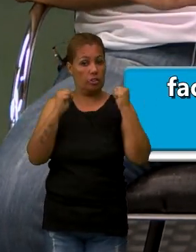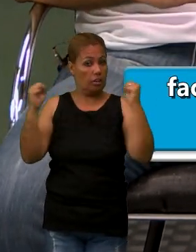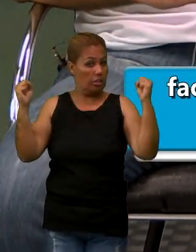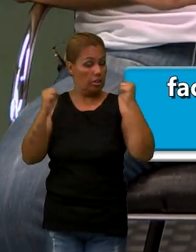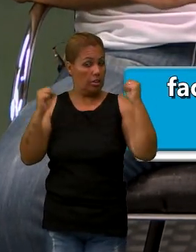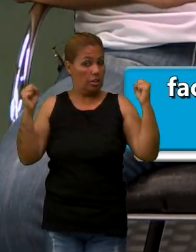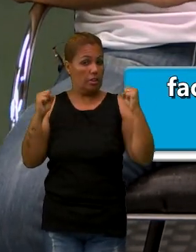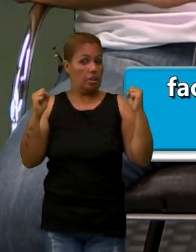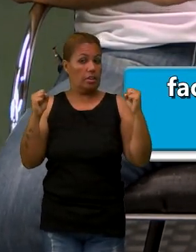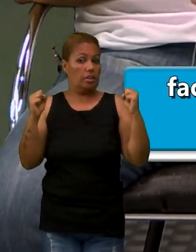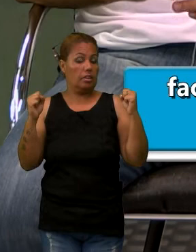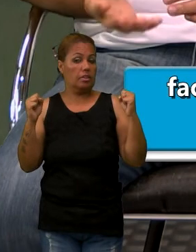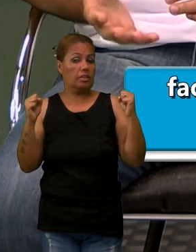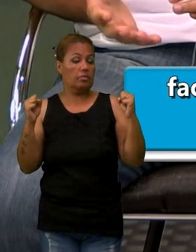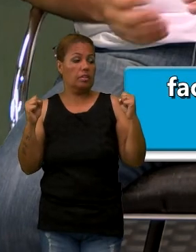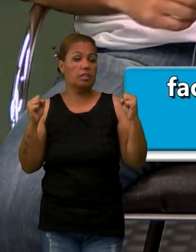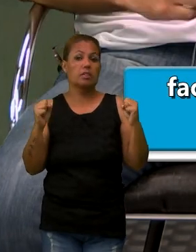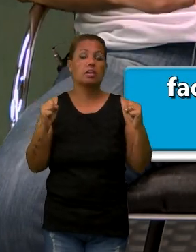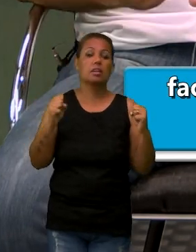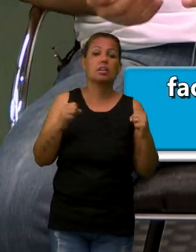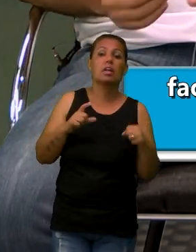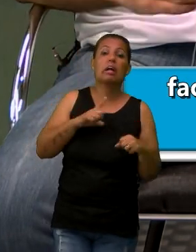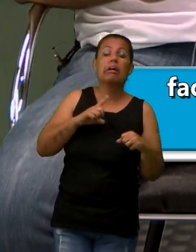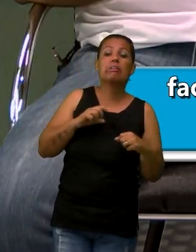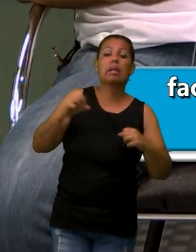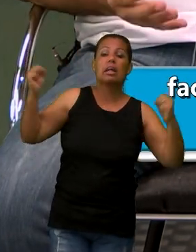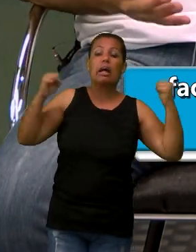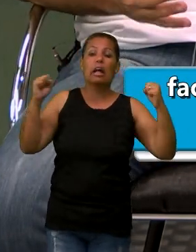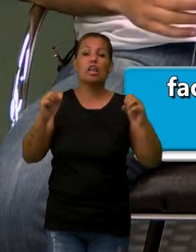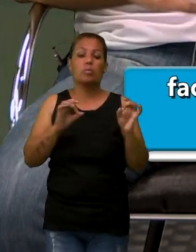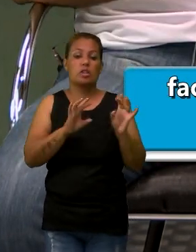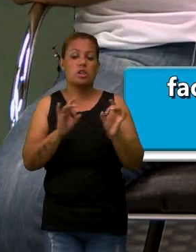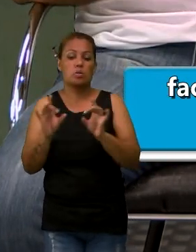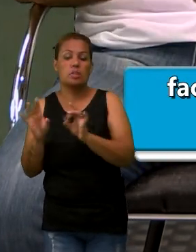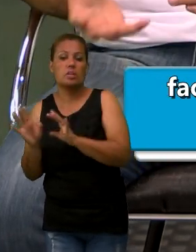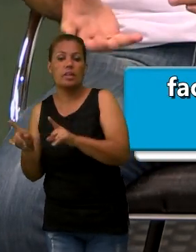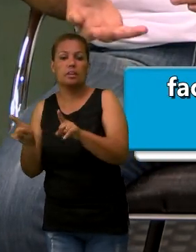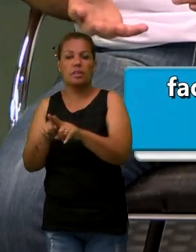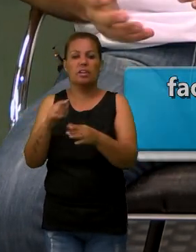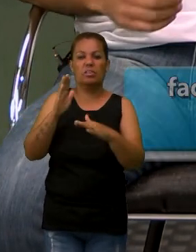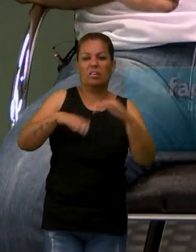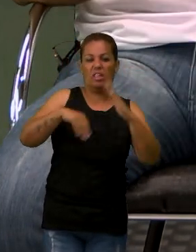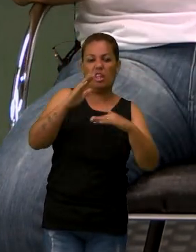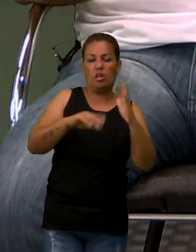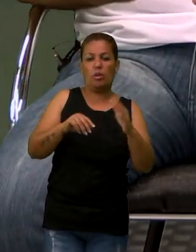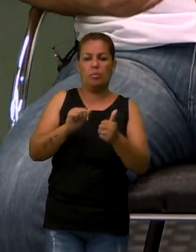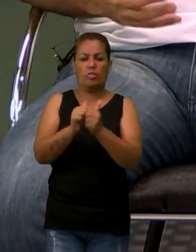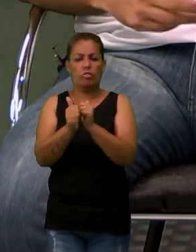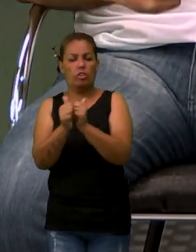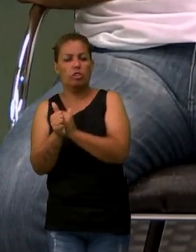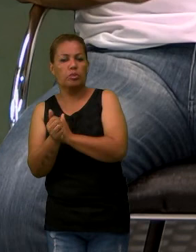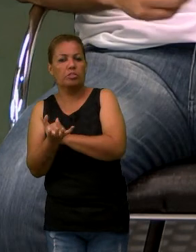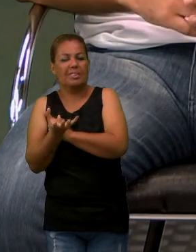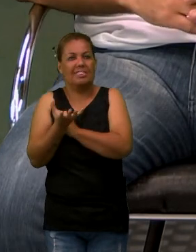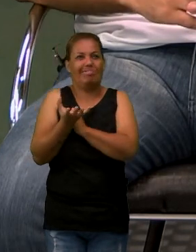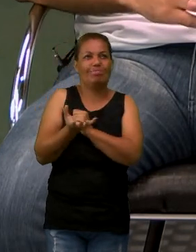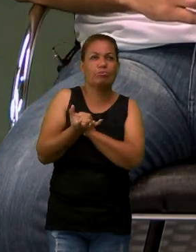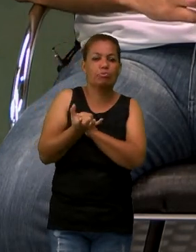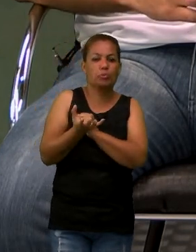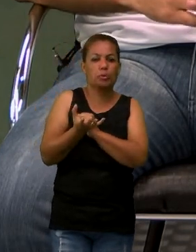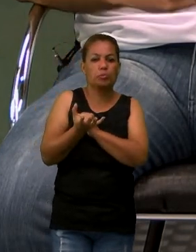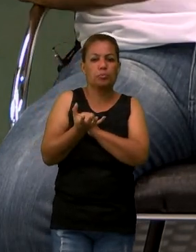é algumas academias existem academias específicas você não quer praticar um esporte mas ninguém quer